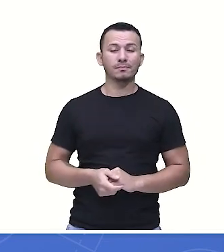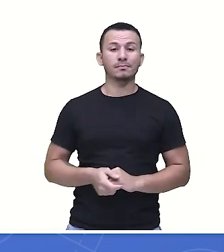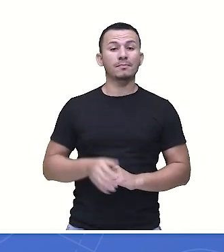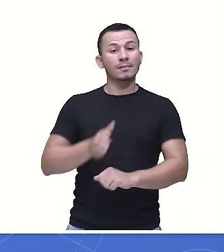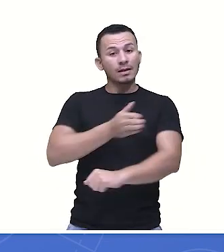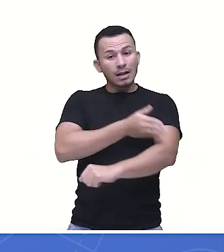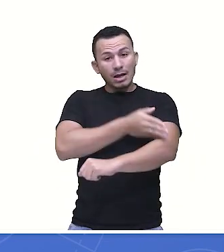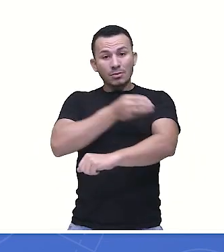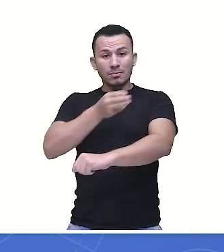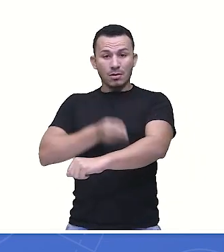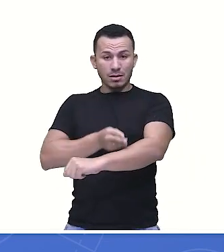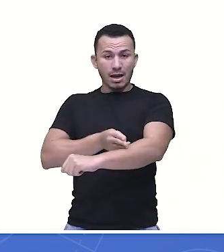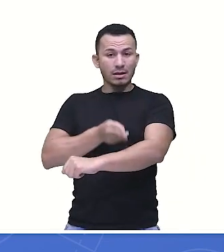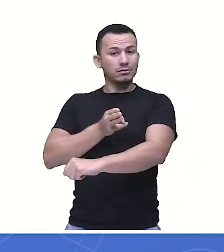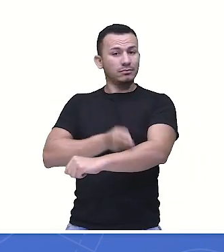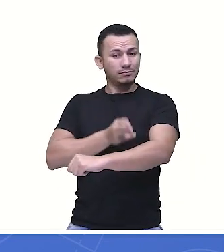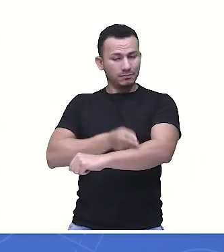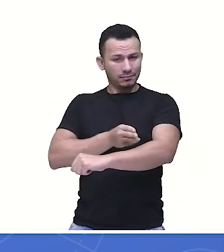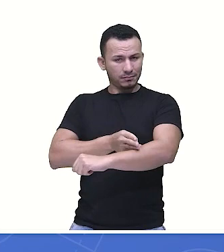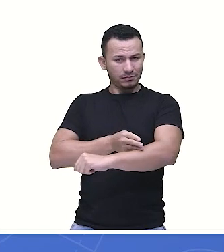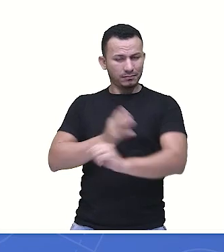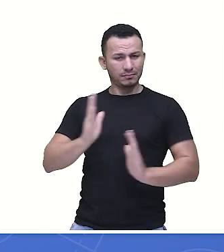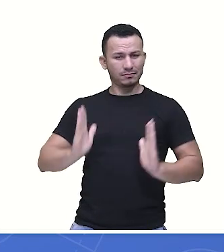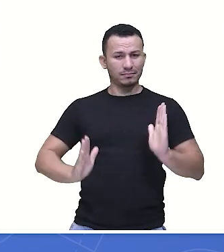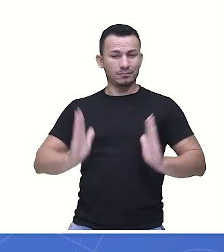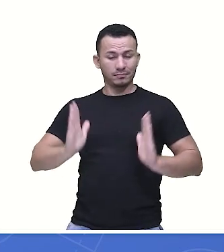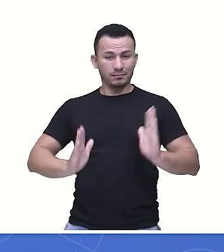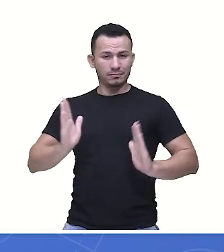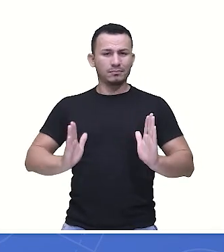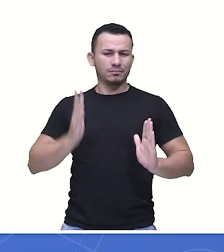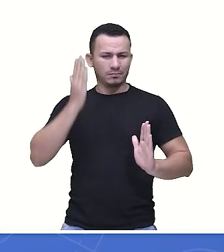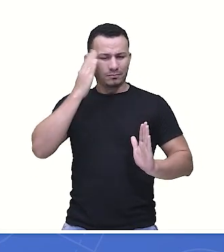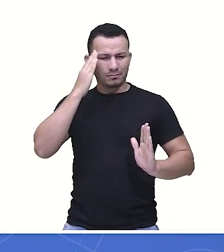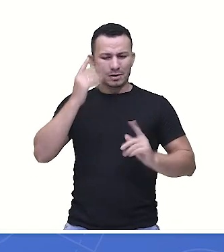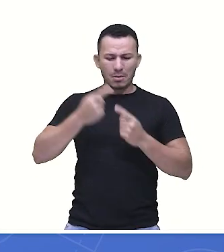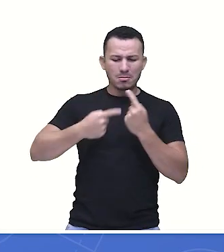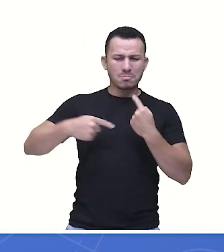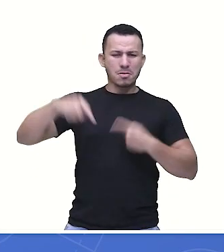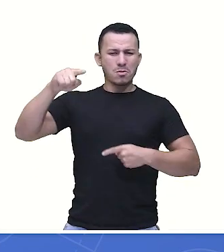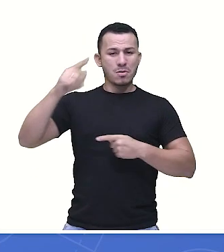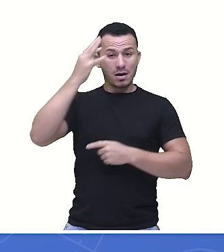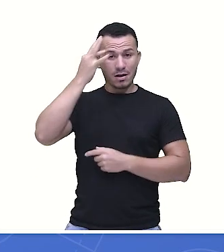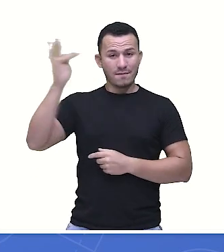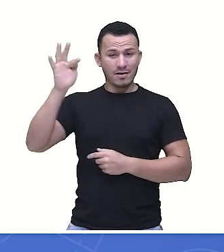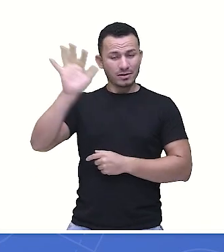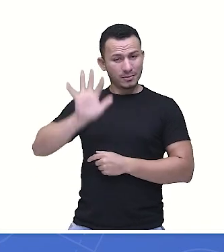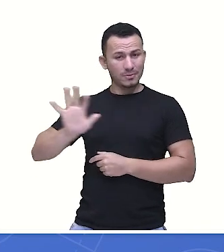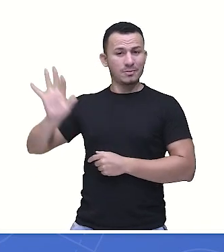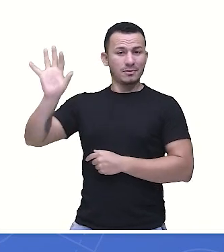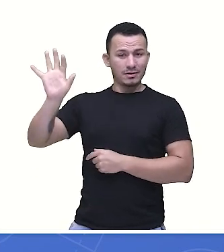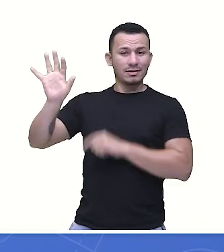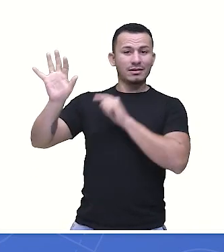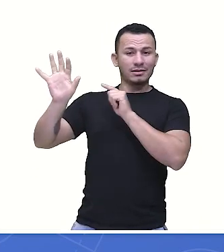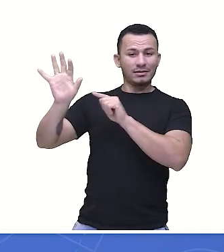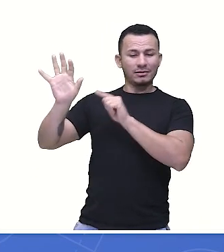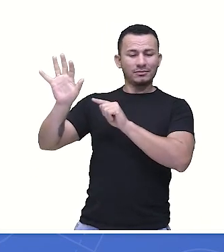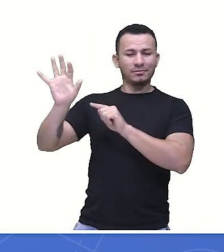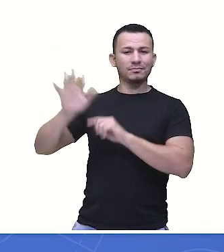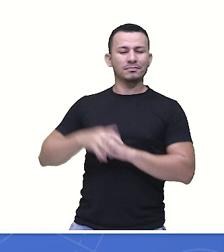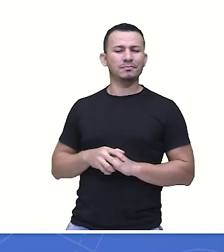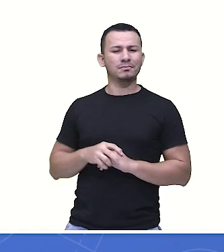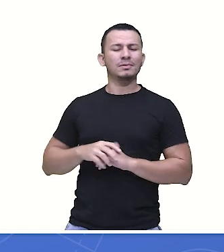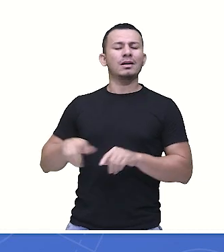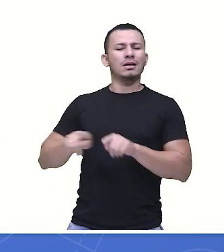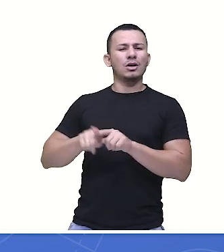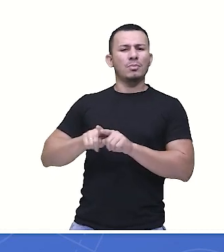Moderna. Então, na Idade Moderna, com a Revolução Francesa, não é isso? Com o